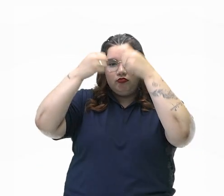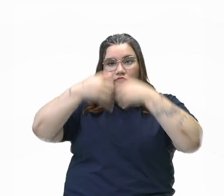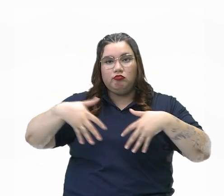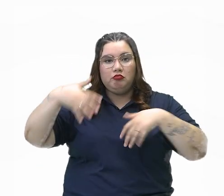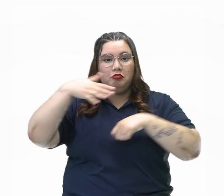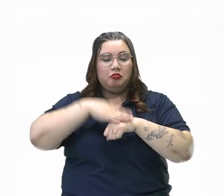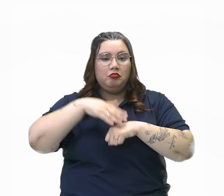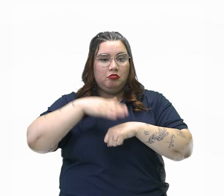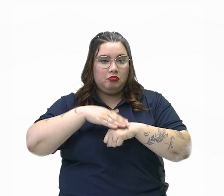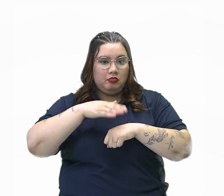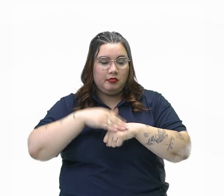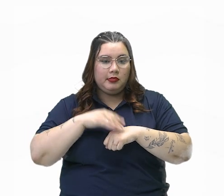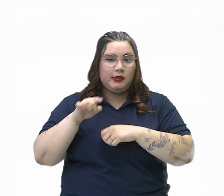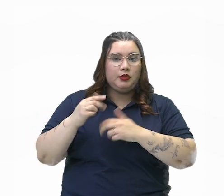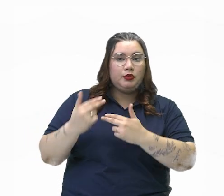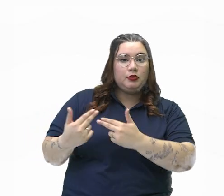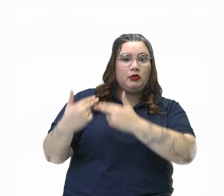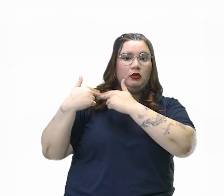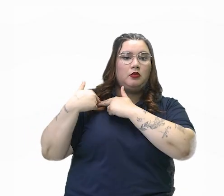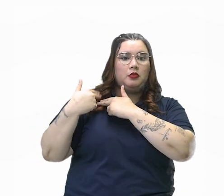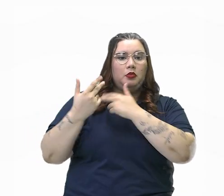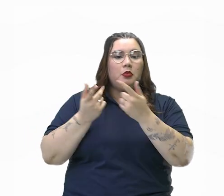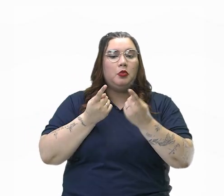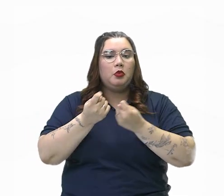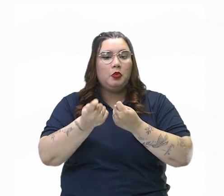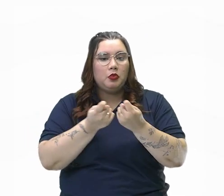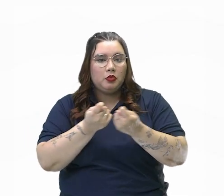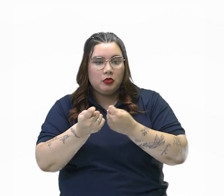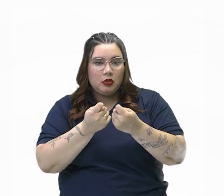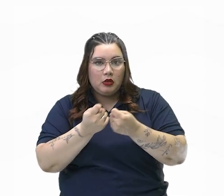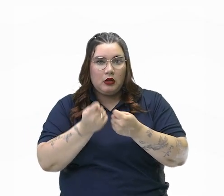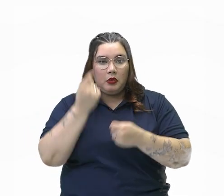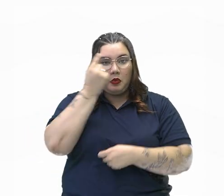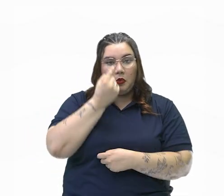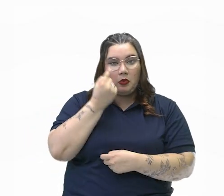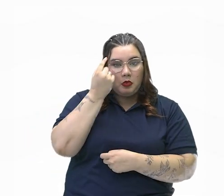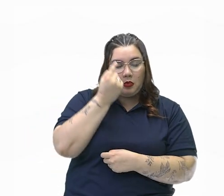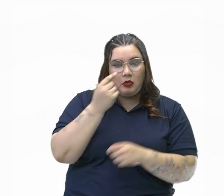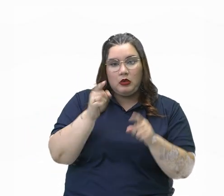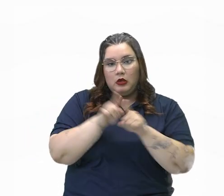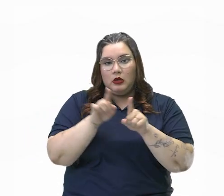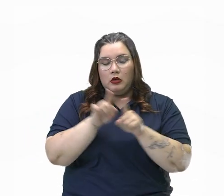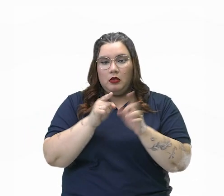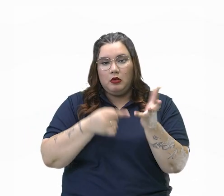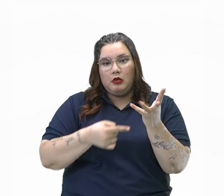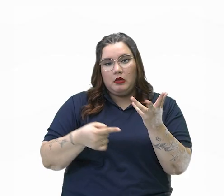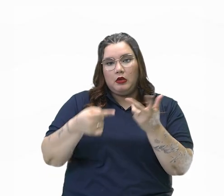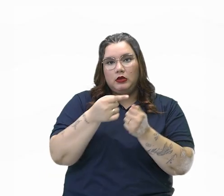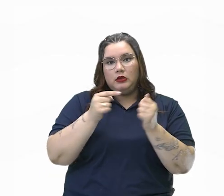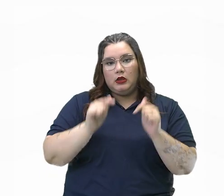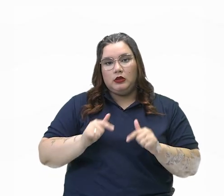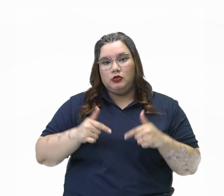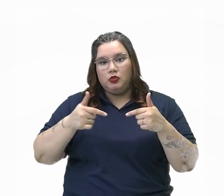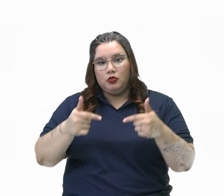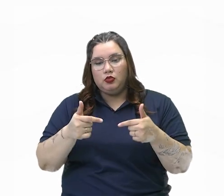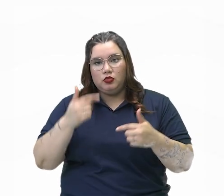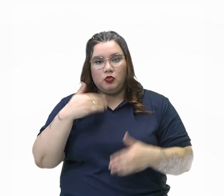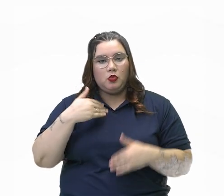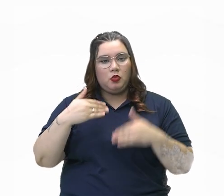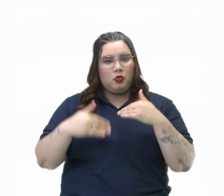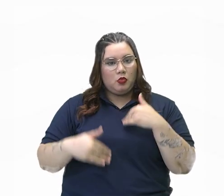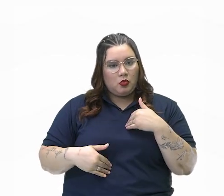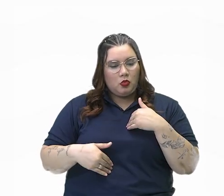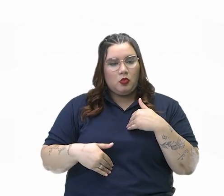autônomo. Ele é o responsável por controlar a pupila e outras atividades do